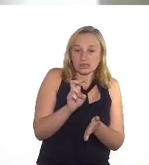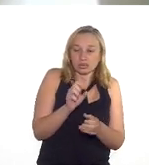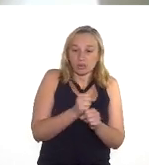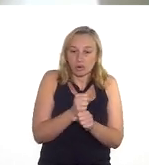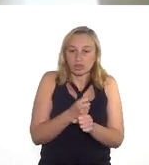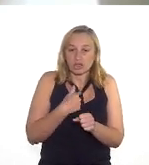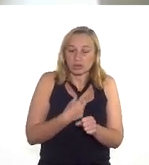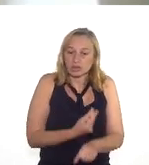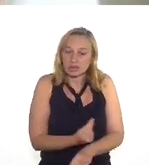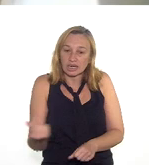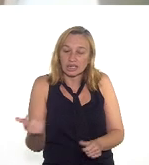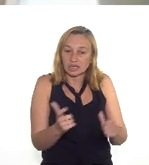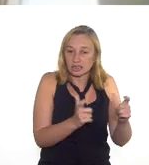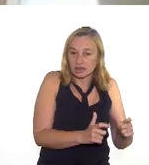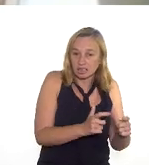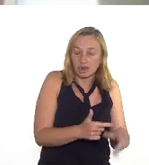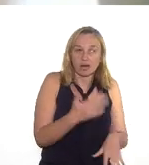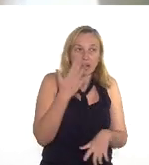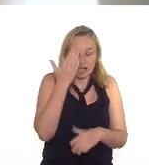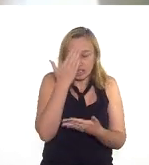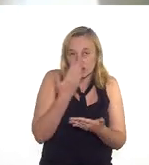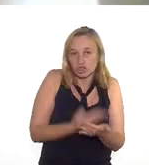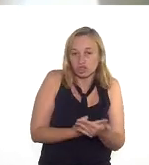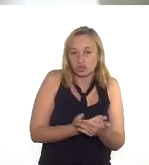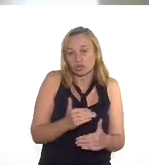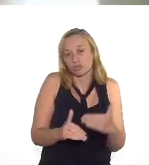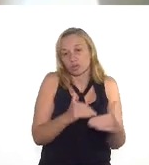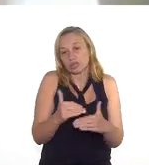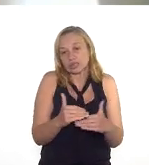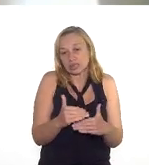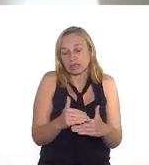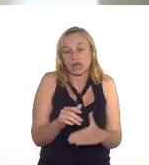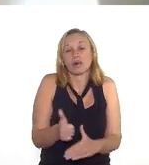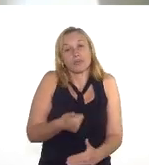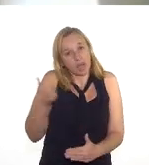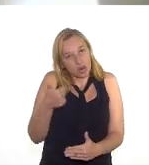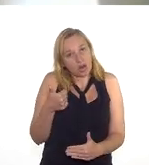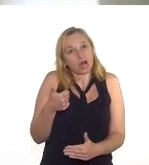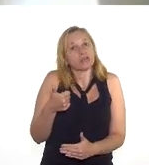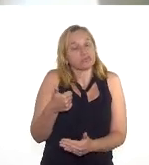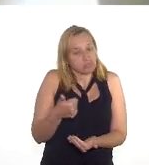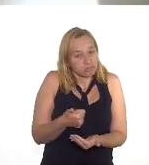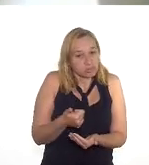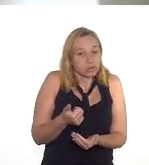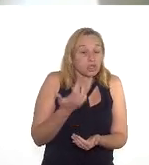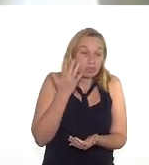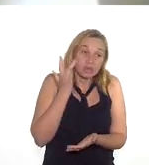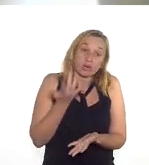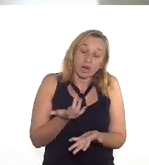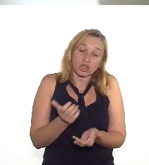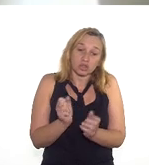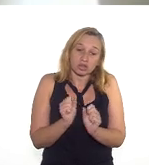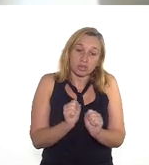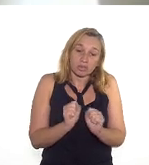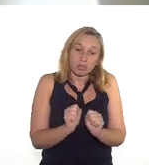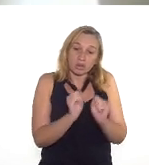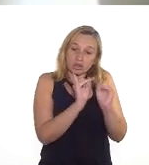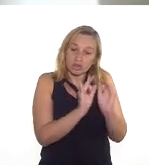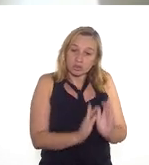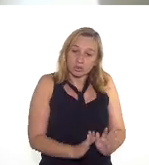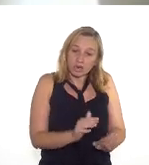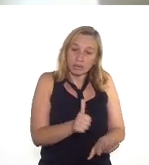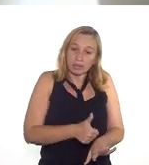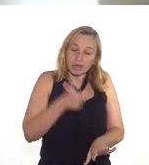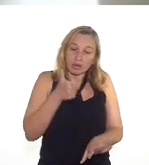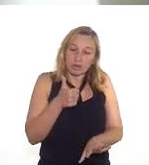saí de lá, então acredito que esse processo tenha melhorado bastante, mas eu acho que quem pode explicar isso